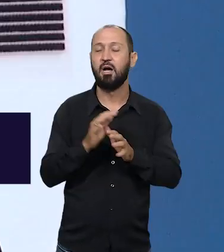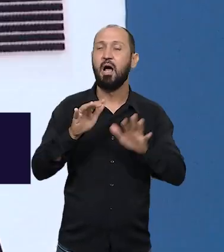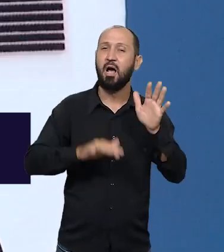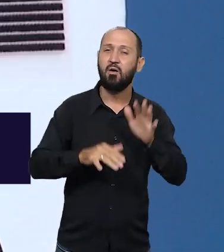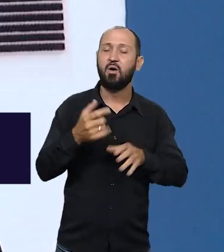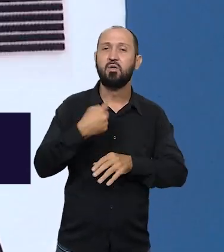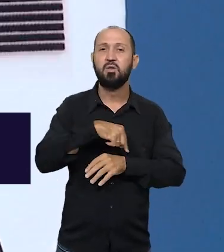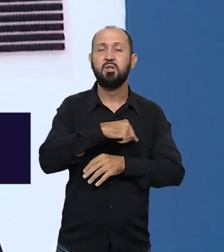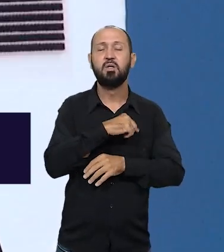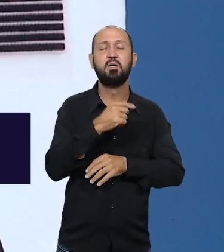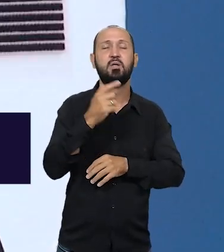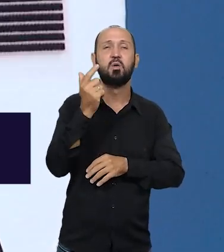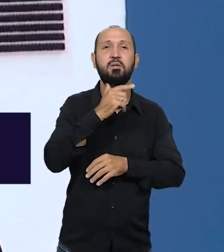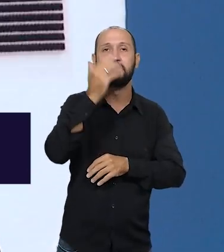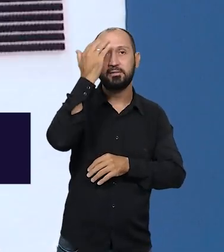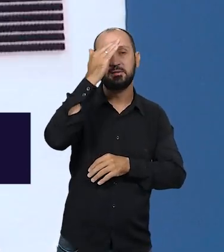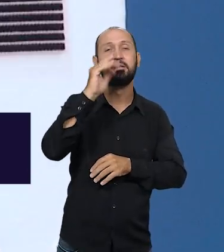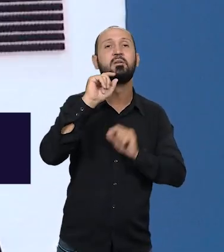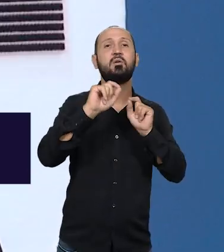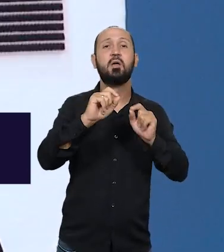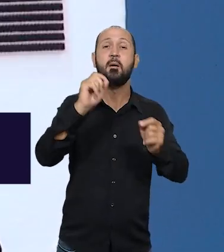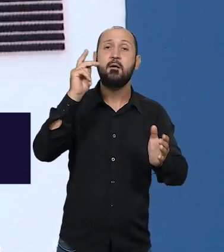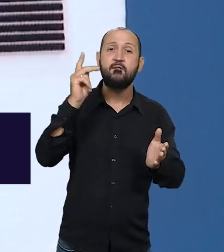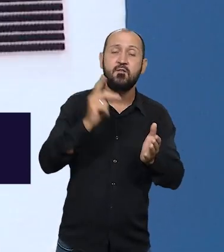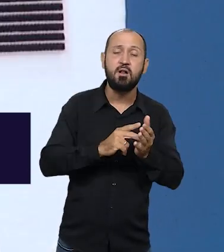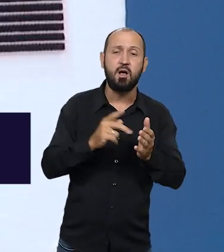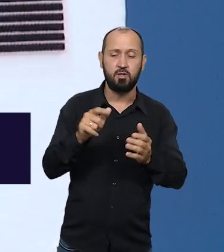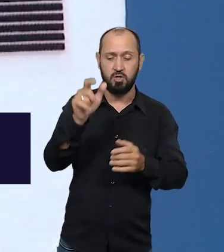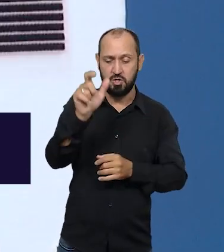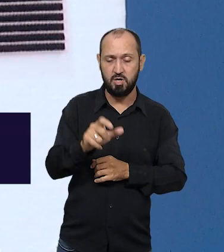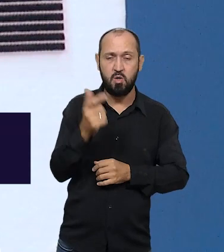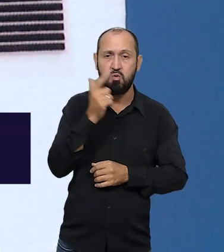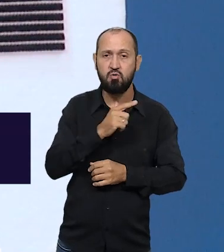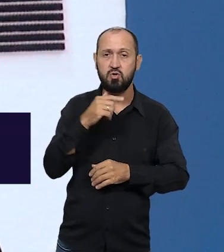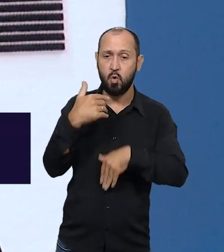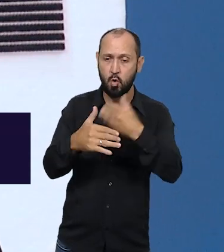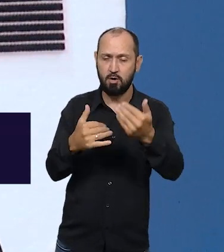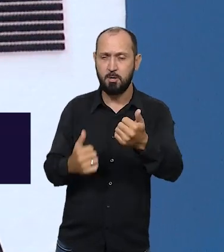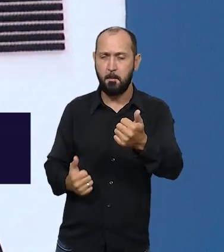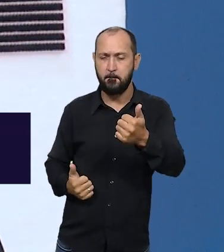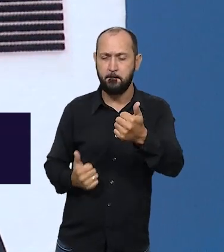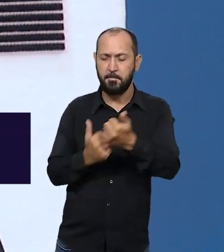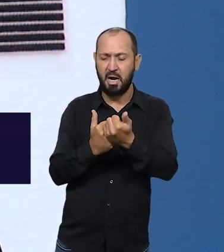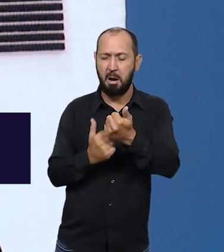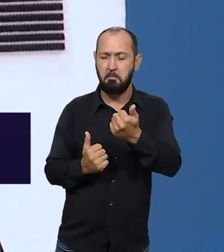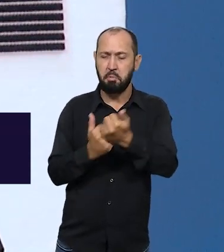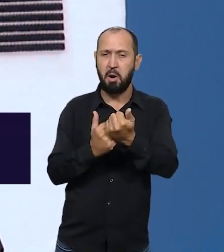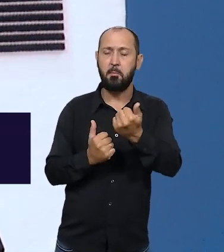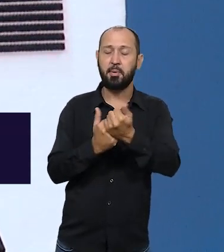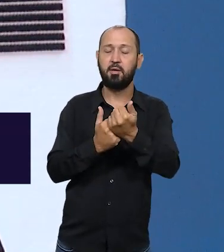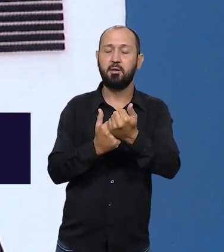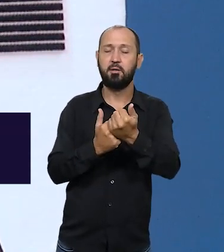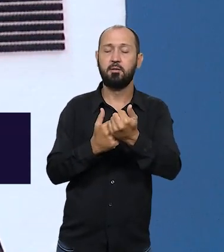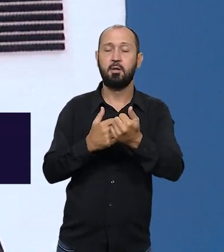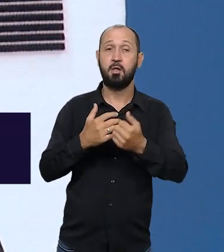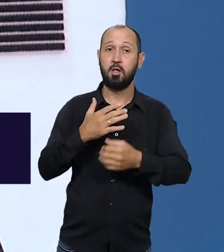medida que a gente consegue entender o que a gente pode realmente apoiá-lo no processo de desenvolvimento, a gente também